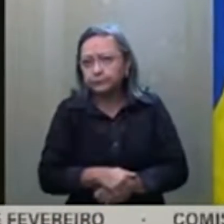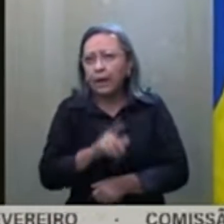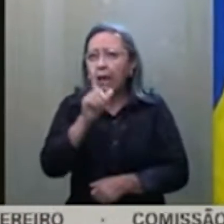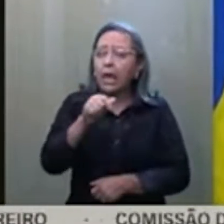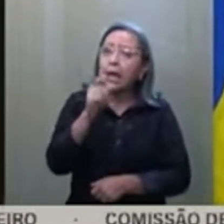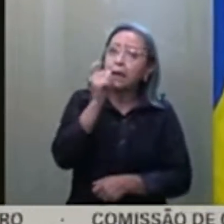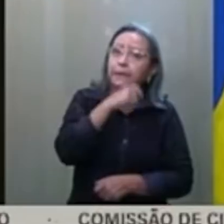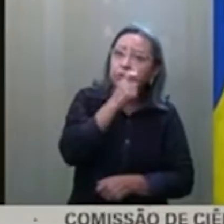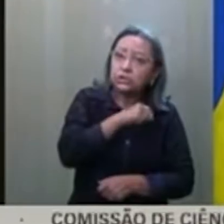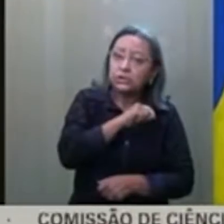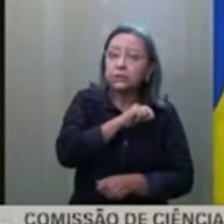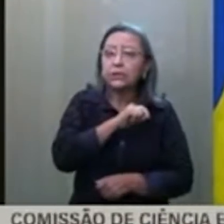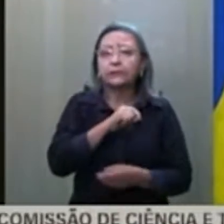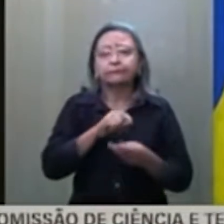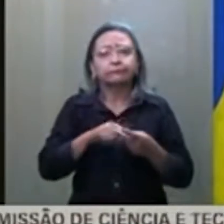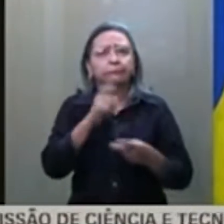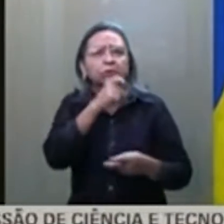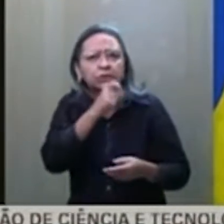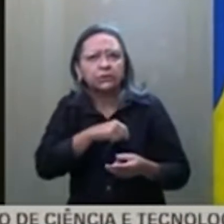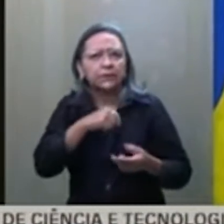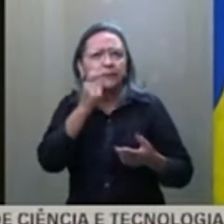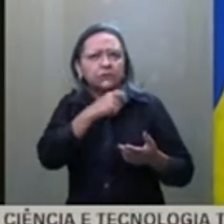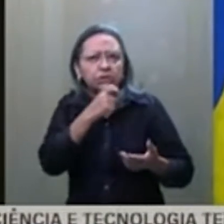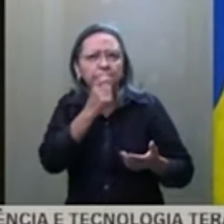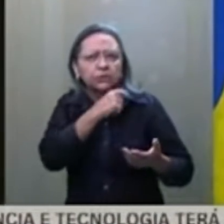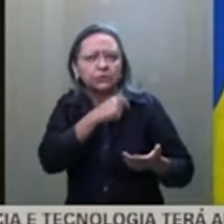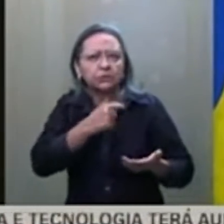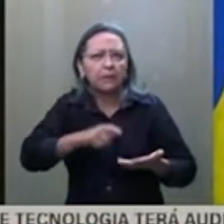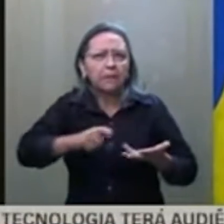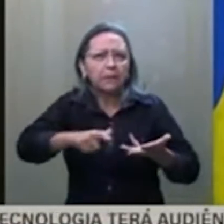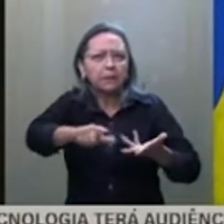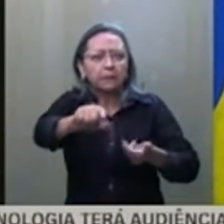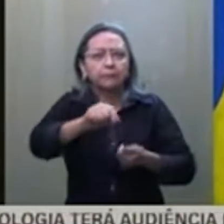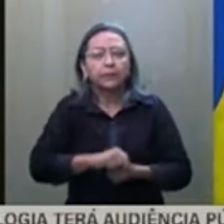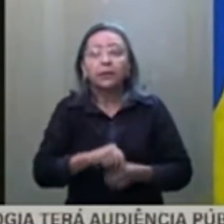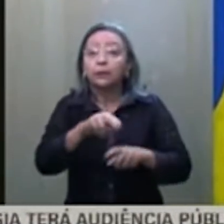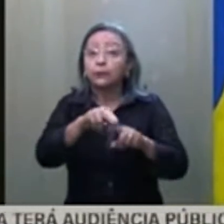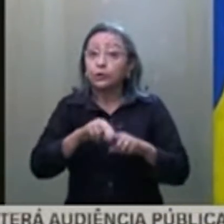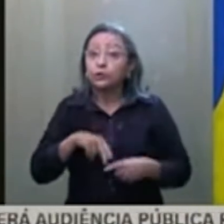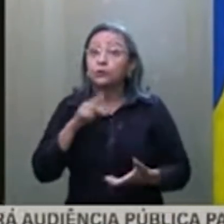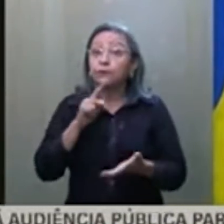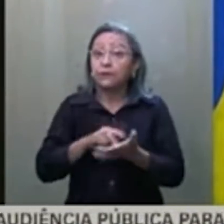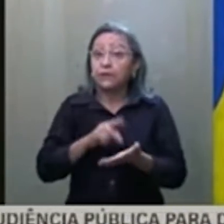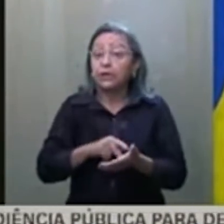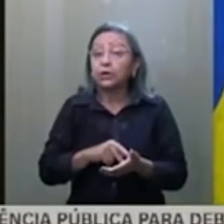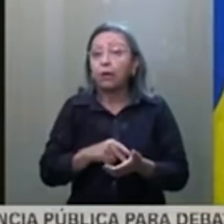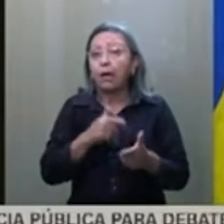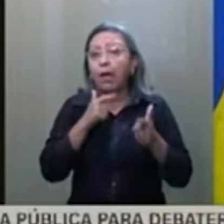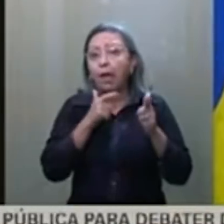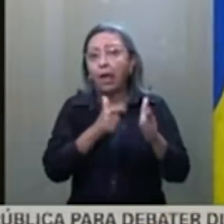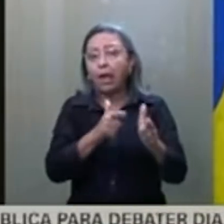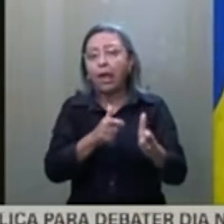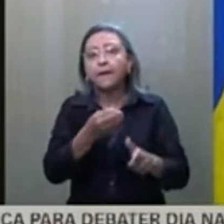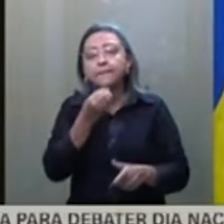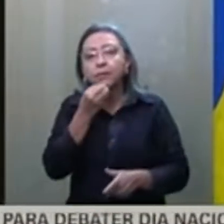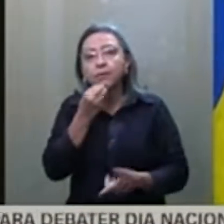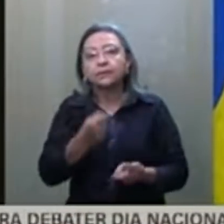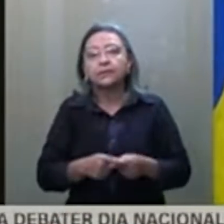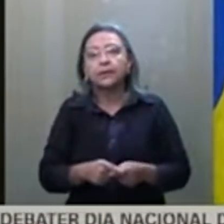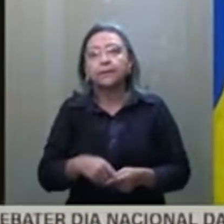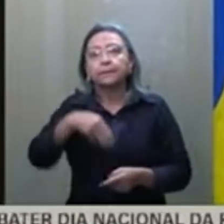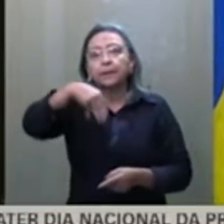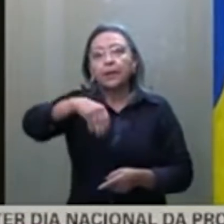tira atrás de mentira e por isso o verdadeiro apelido deveria ser